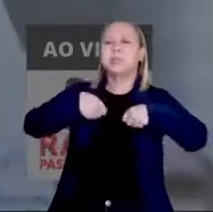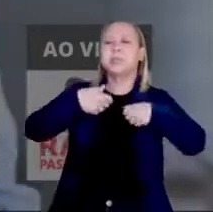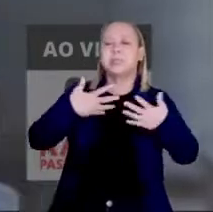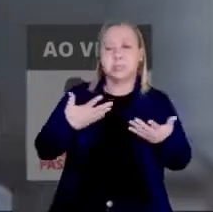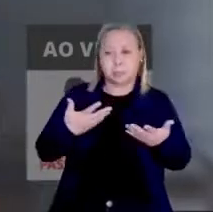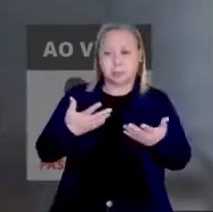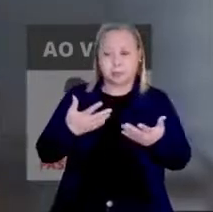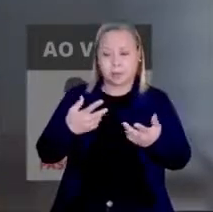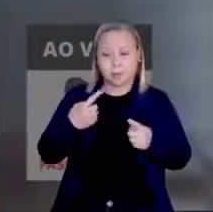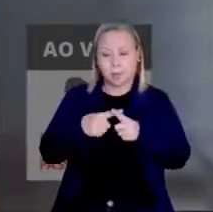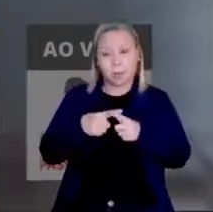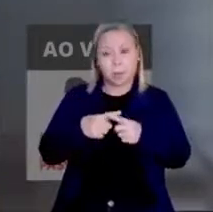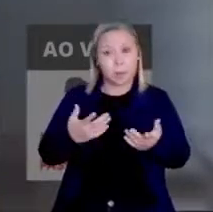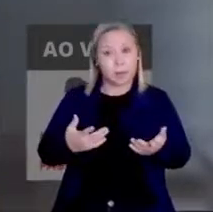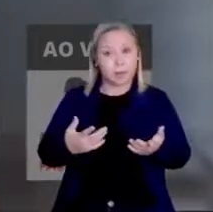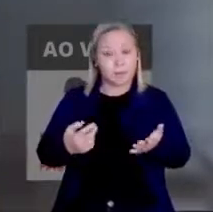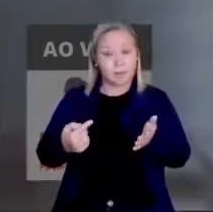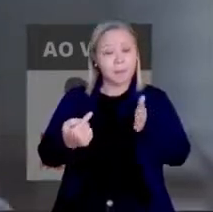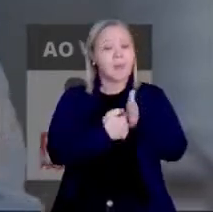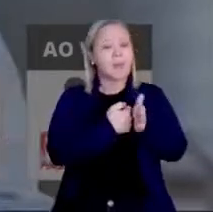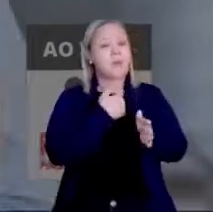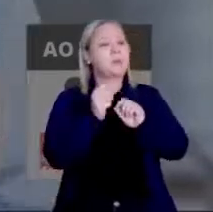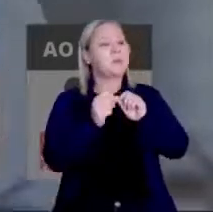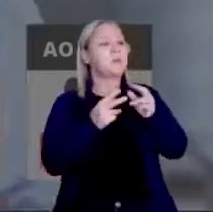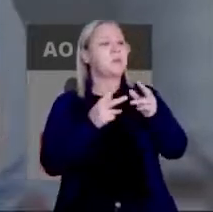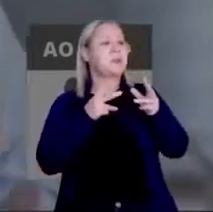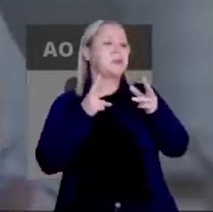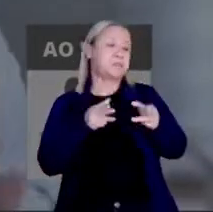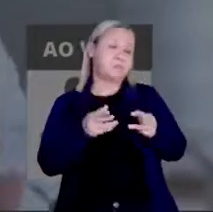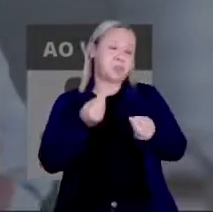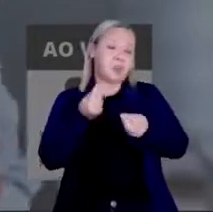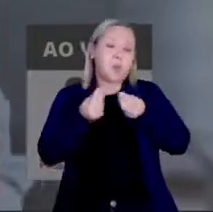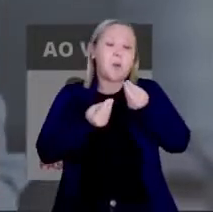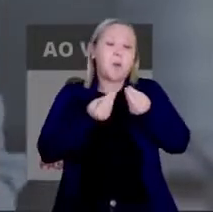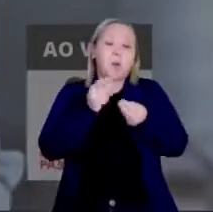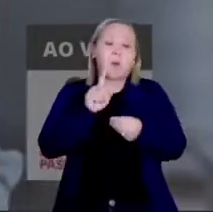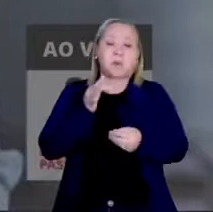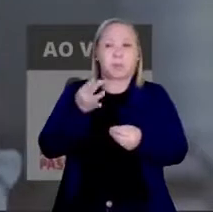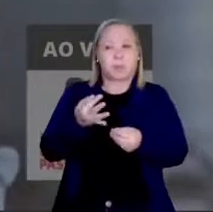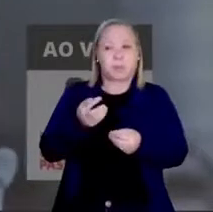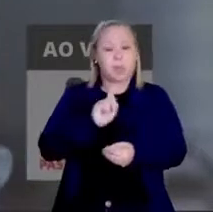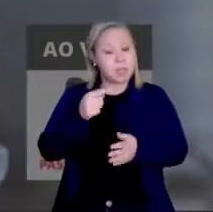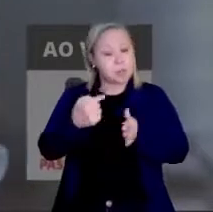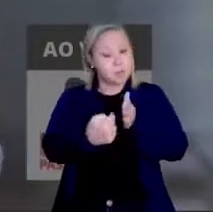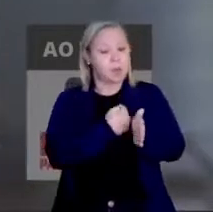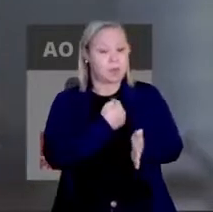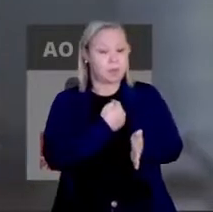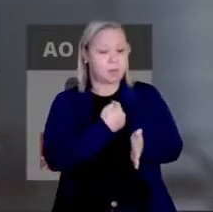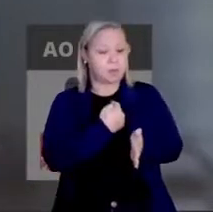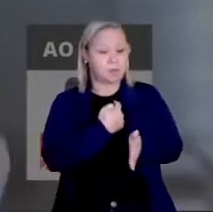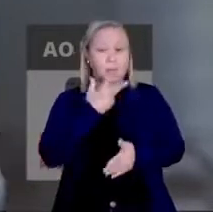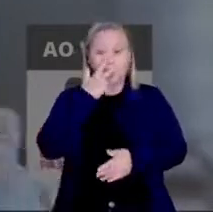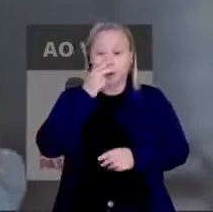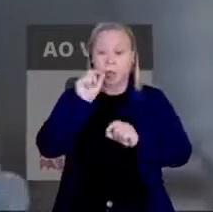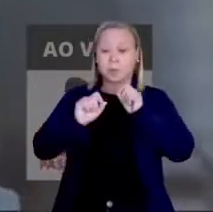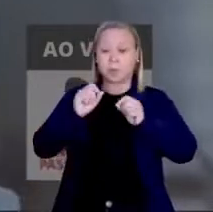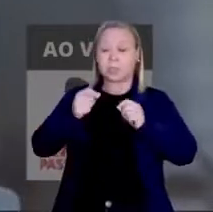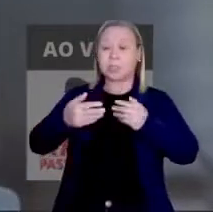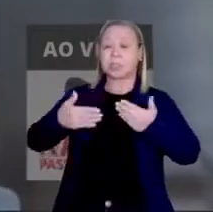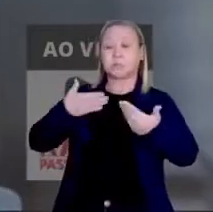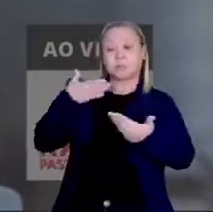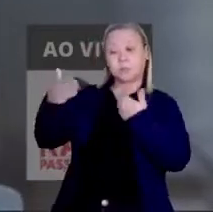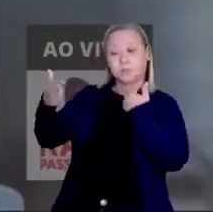que falar de rede social só, você tem que falar de rede digital. Porque tem muitos aplicativos que não tem nada de